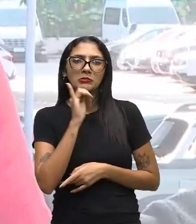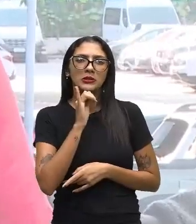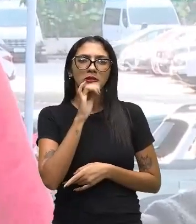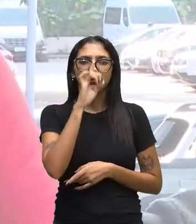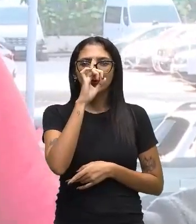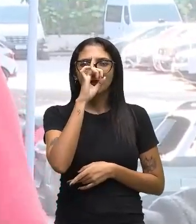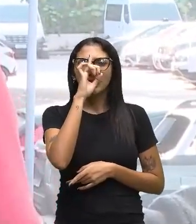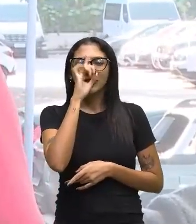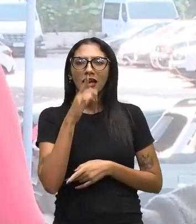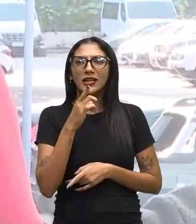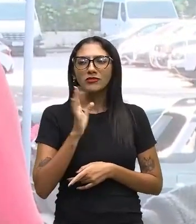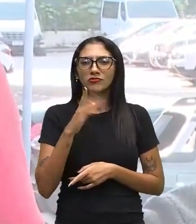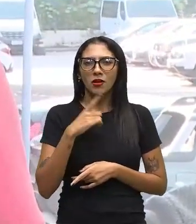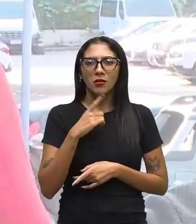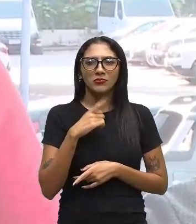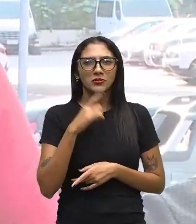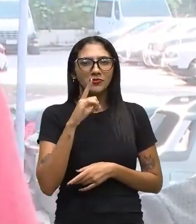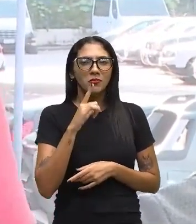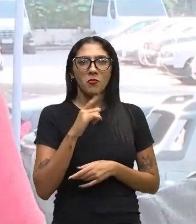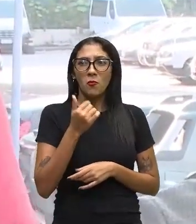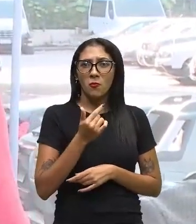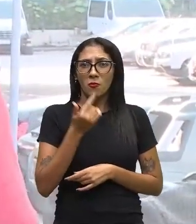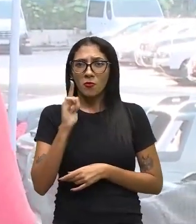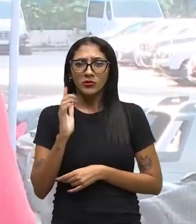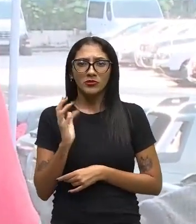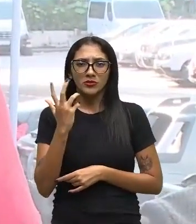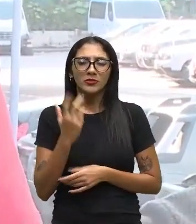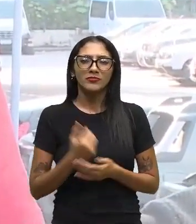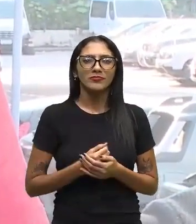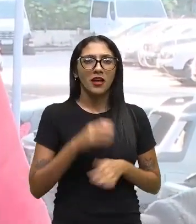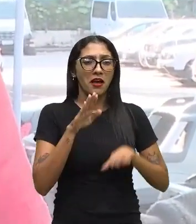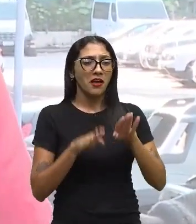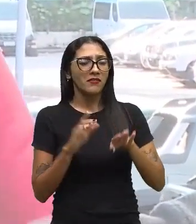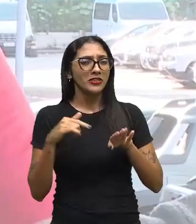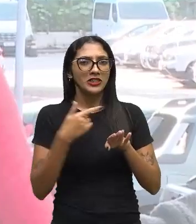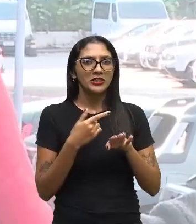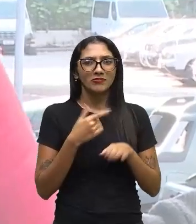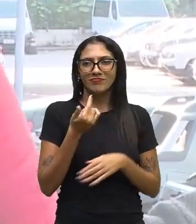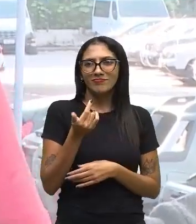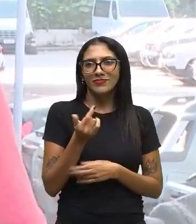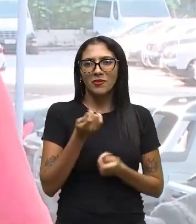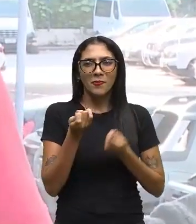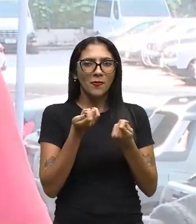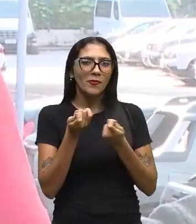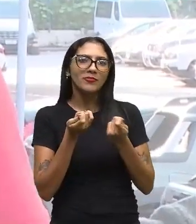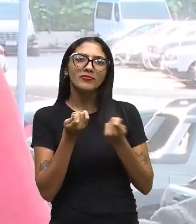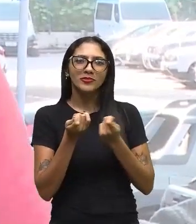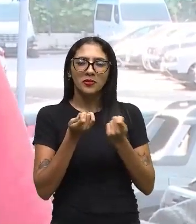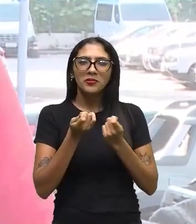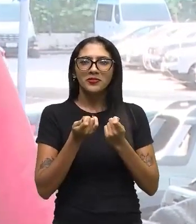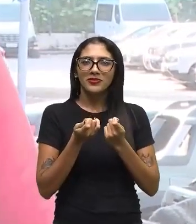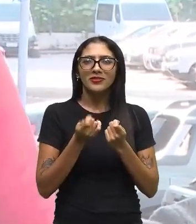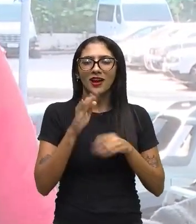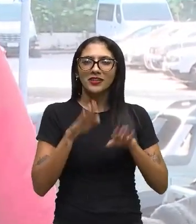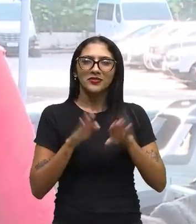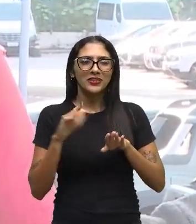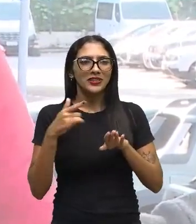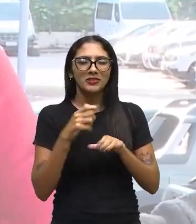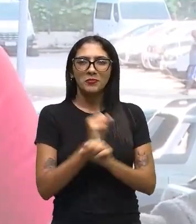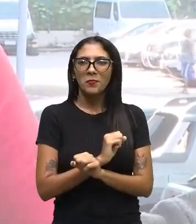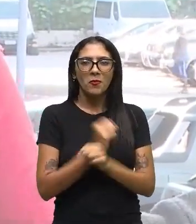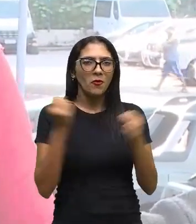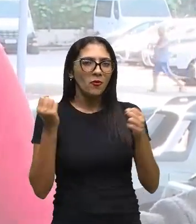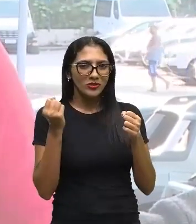foi planejado, aí é outra situação, porque nem sempre a gente consegue controlar, às vezes foge do nosso